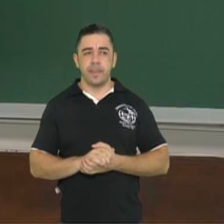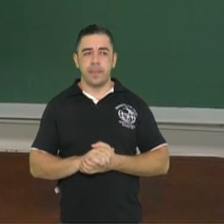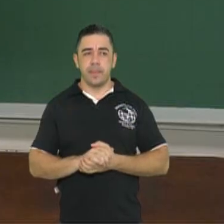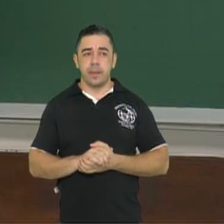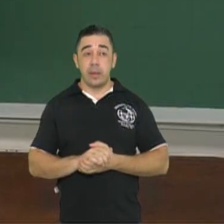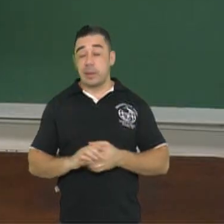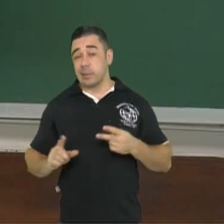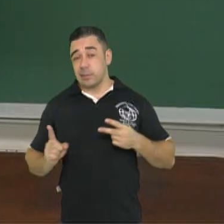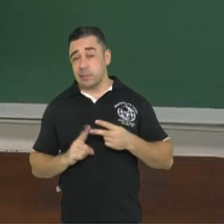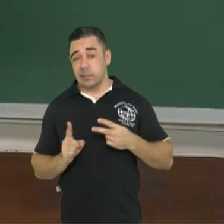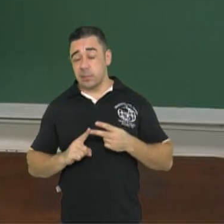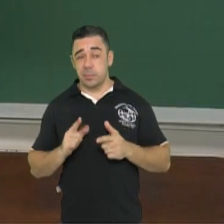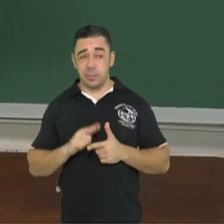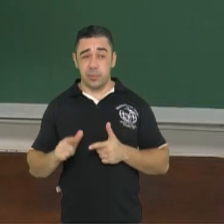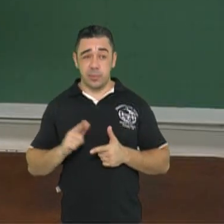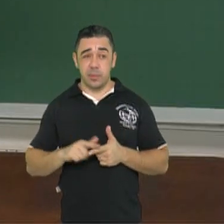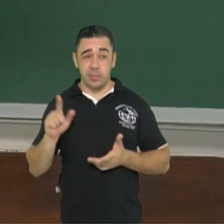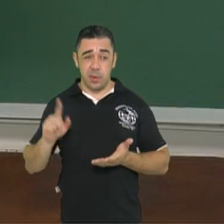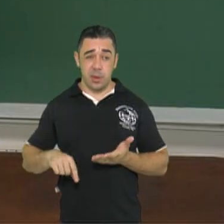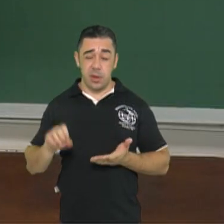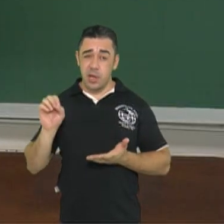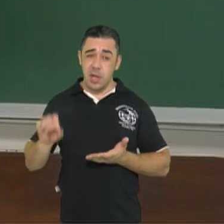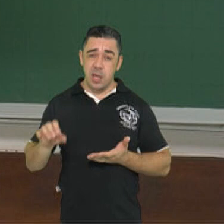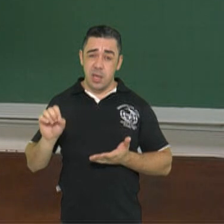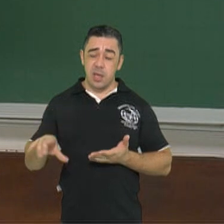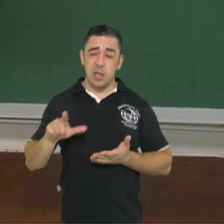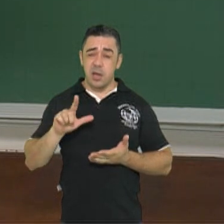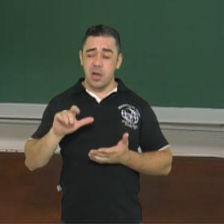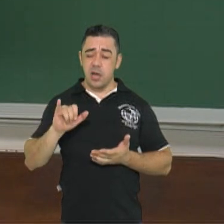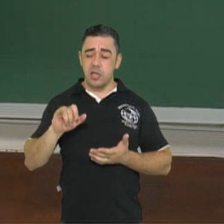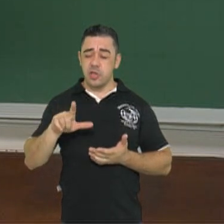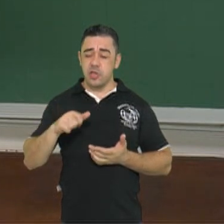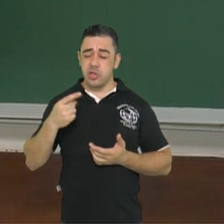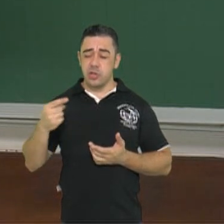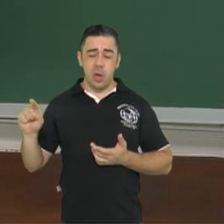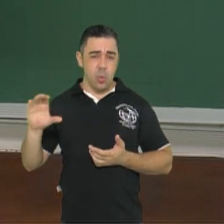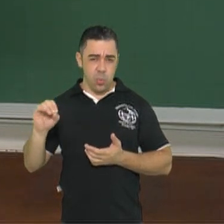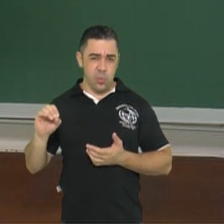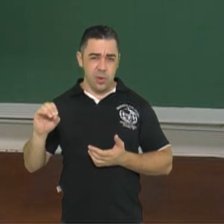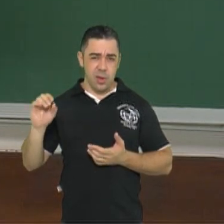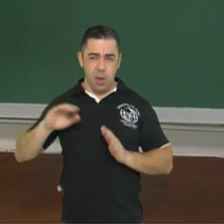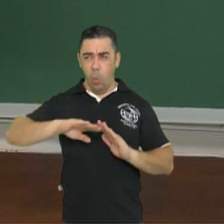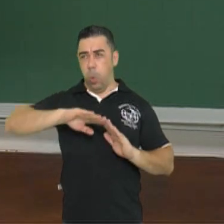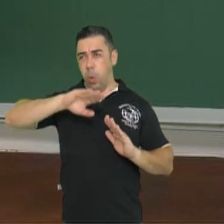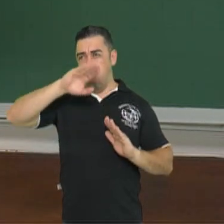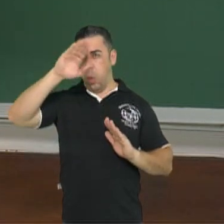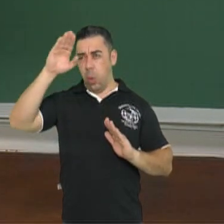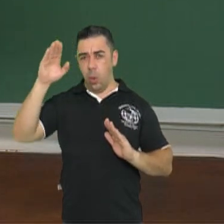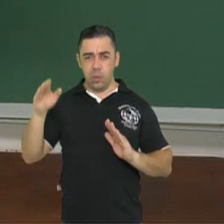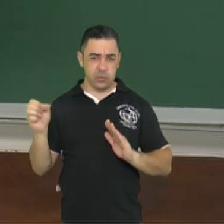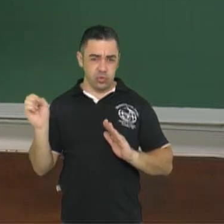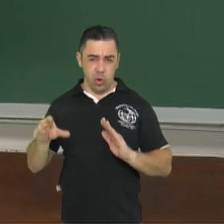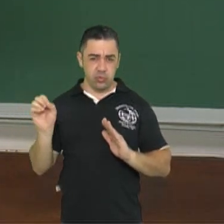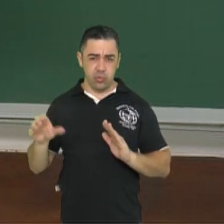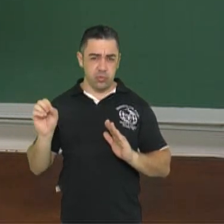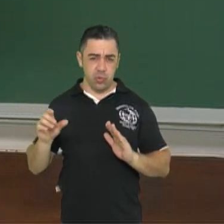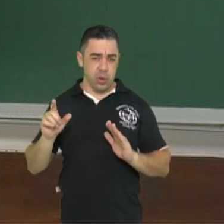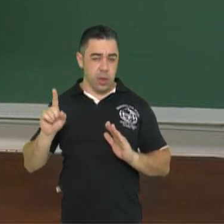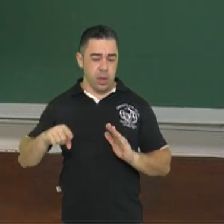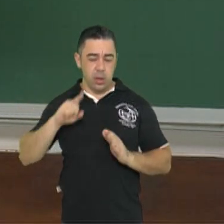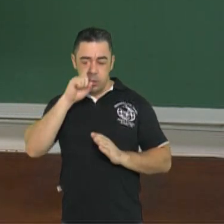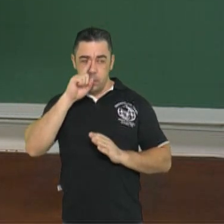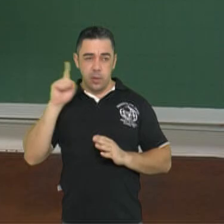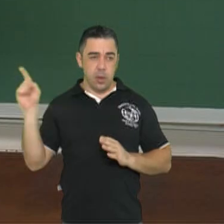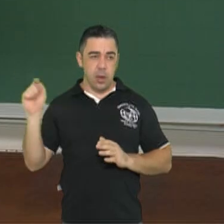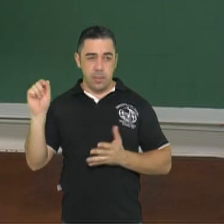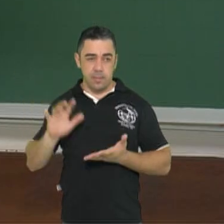Segundo impacto ambiental de hoje, a gente vai falar sobre os lixões. Tá? Lixões também é algo muito complicado para os solos. Essa figurinha